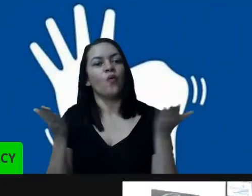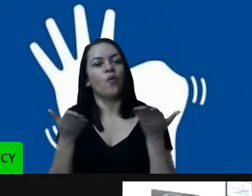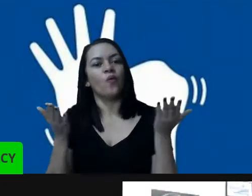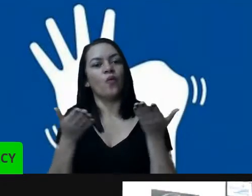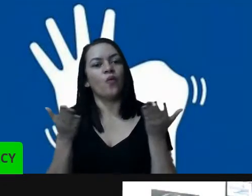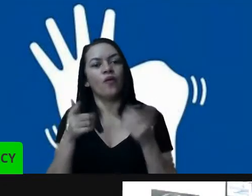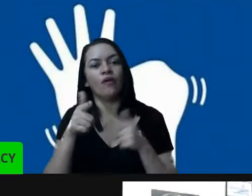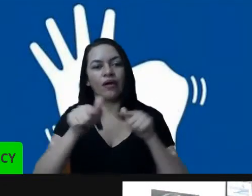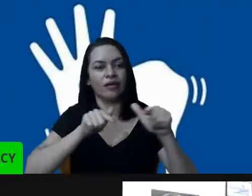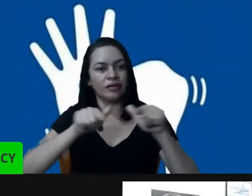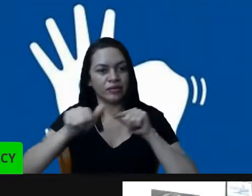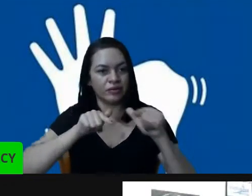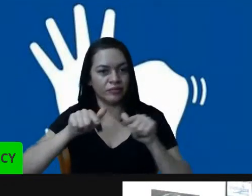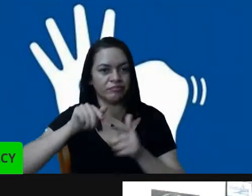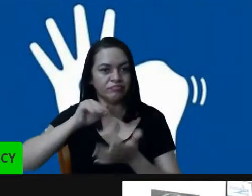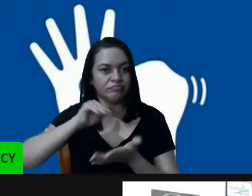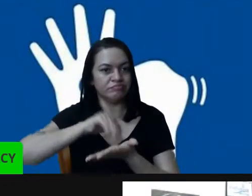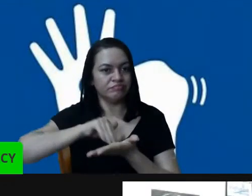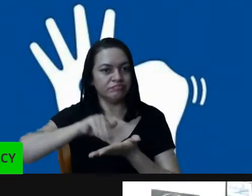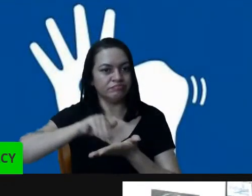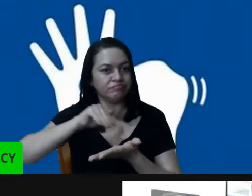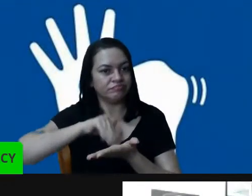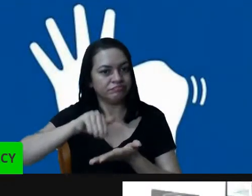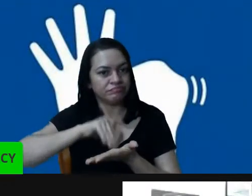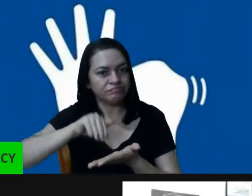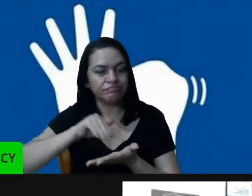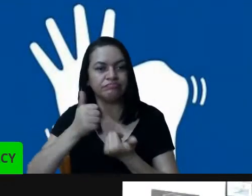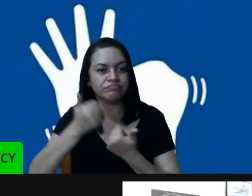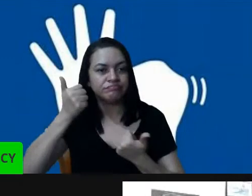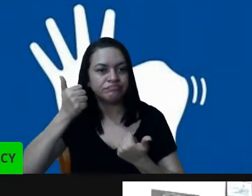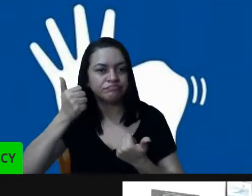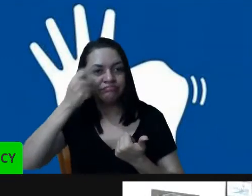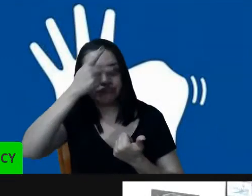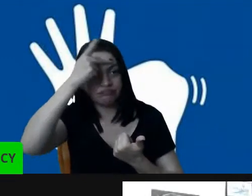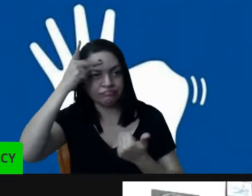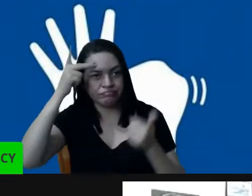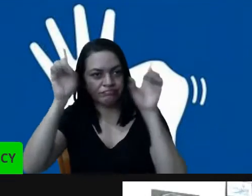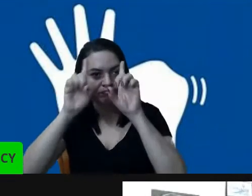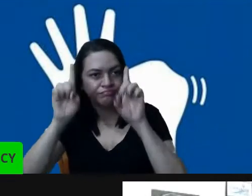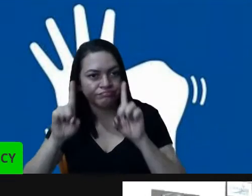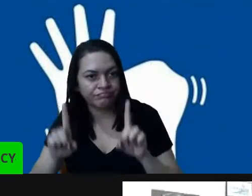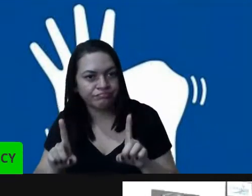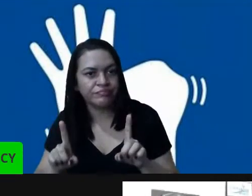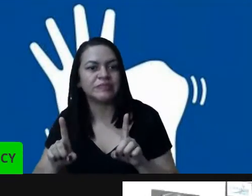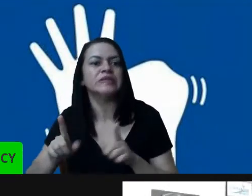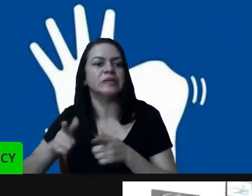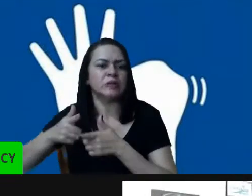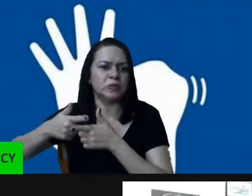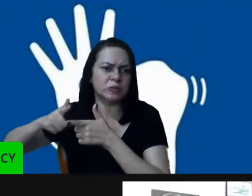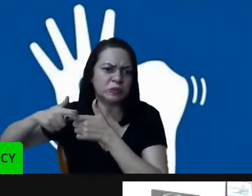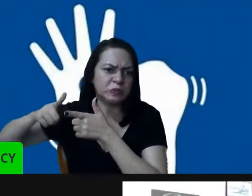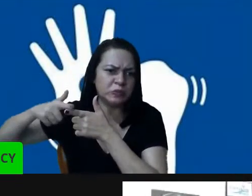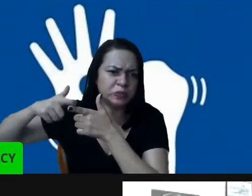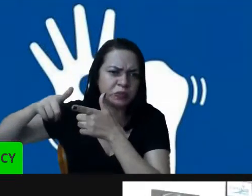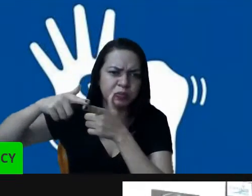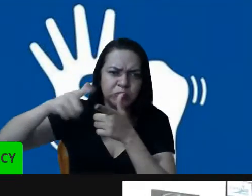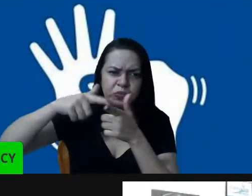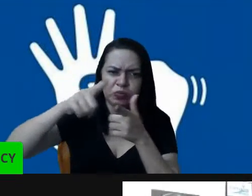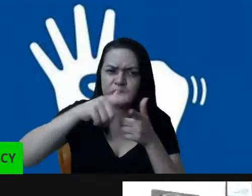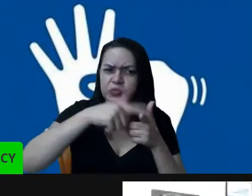Pop e as demandas estão chegando. Pessoas com deficiência precisando de alguma